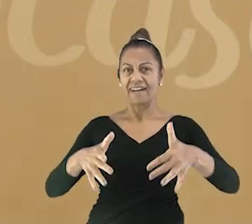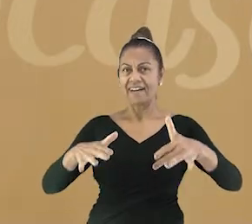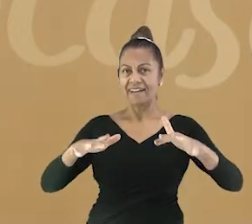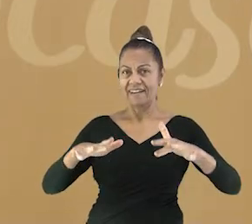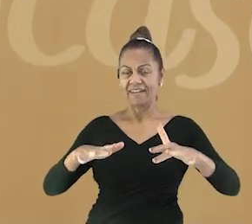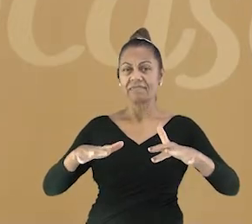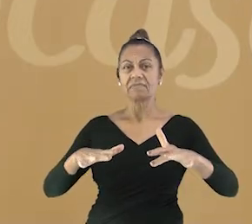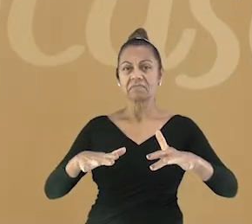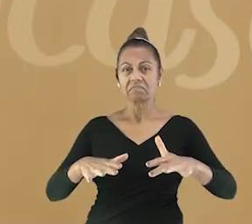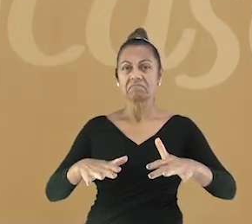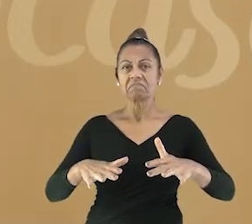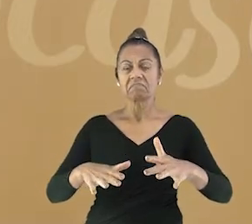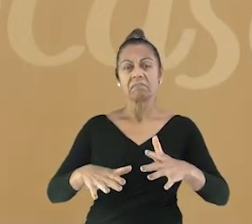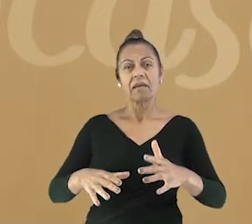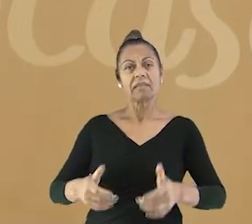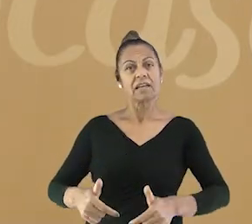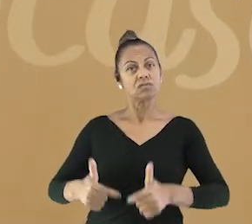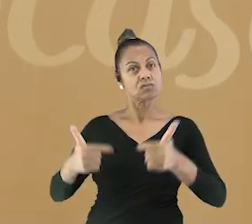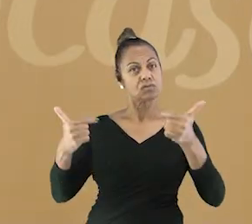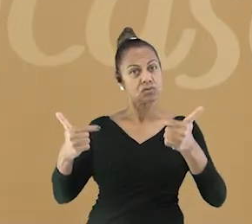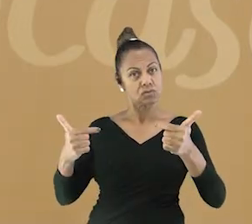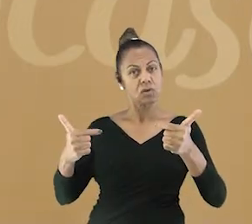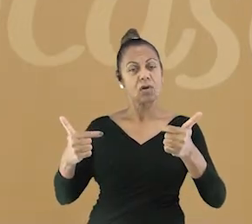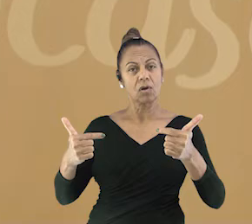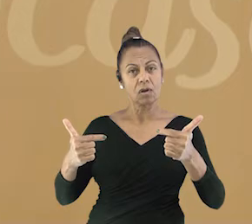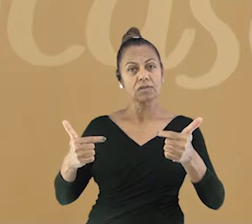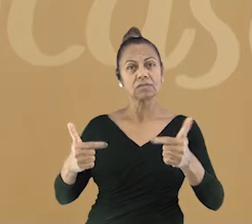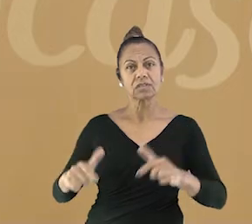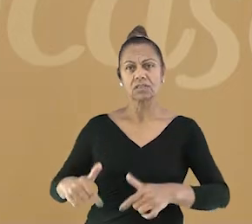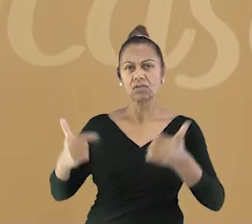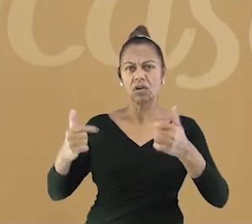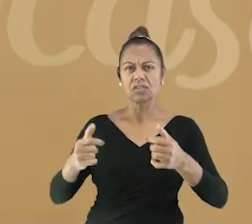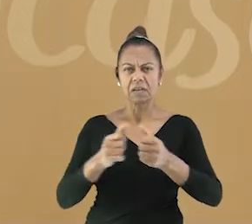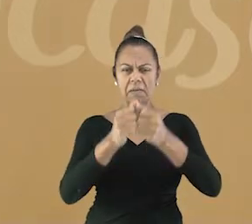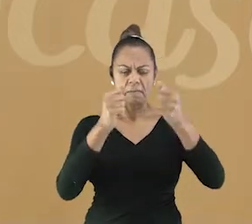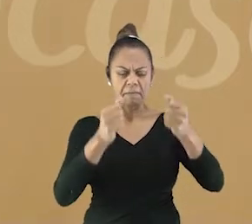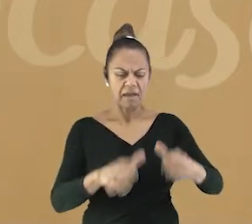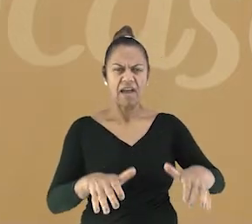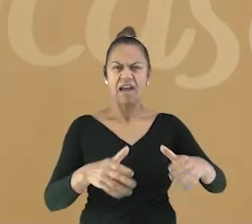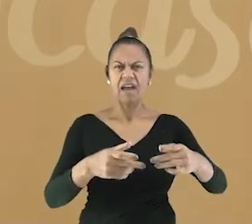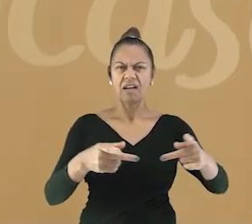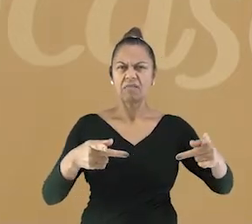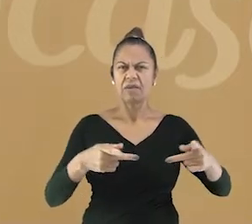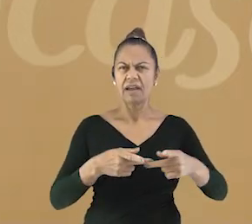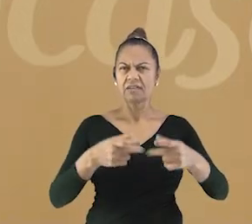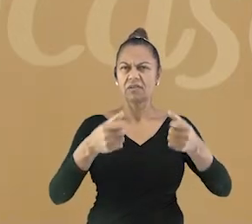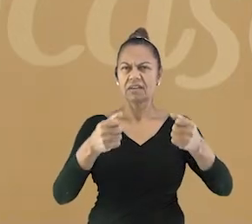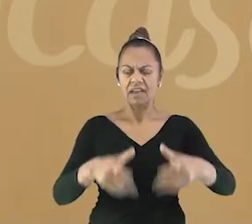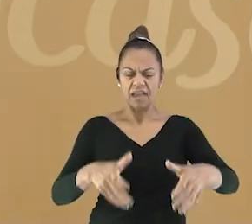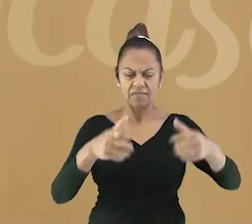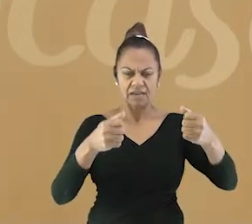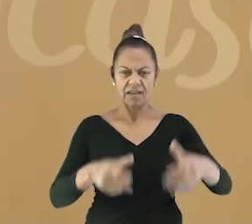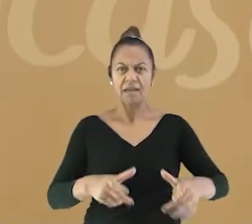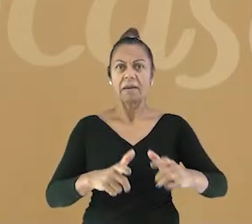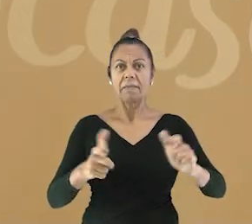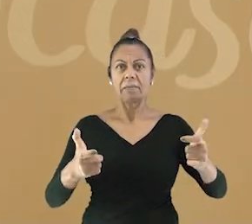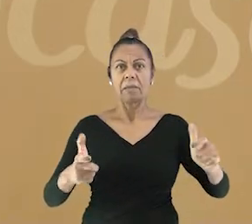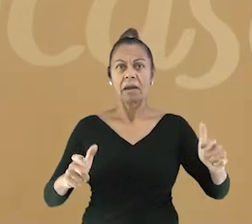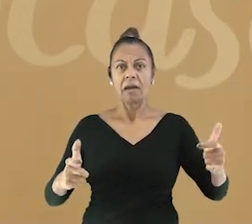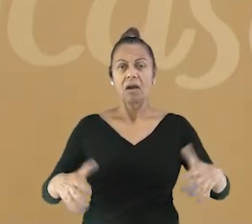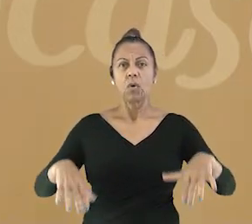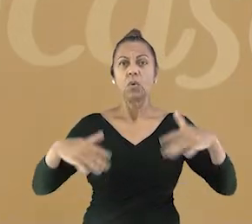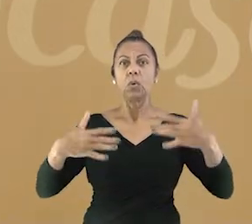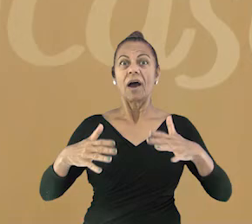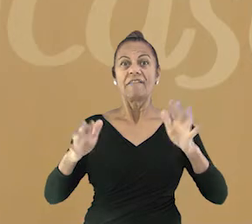sábado. Na sexta-feira acontece a tradicional quebra-louça, uma celebração na qual eles quebram